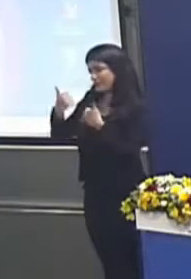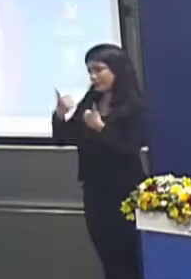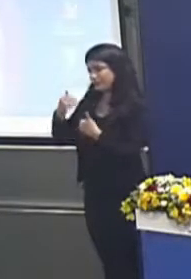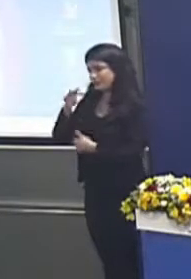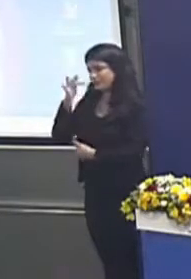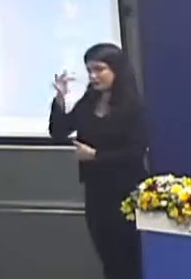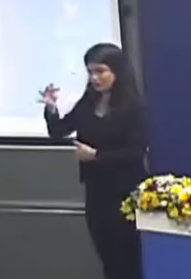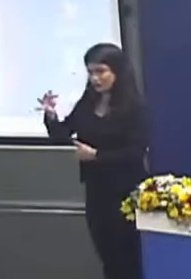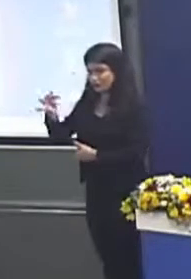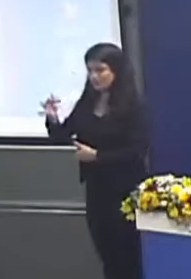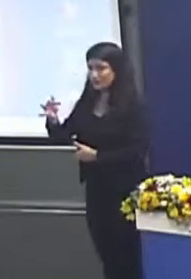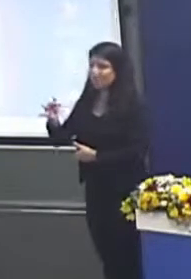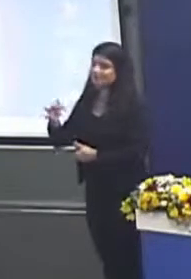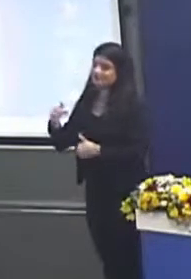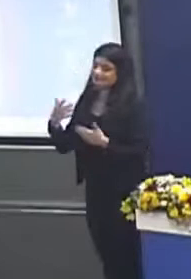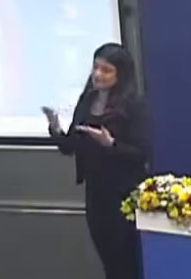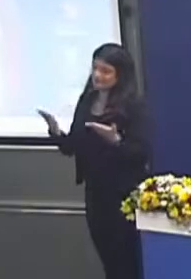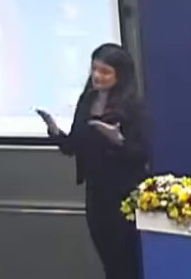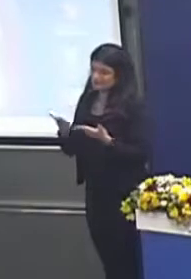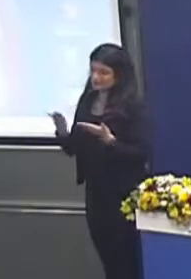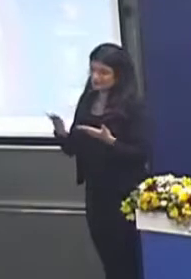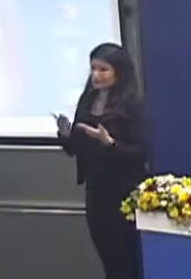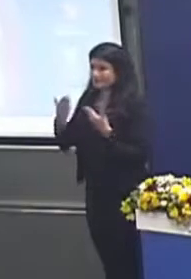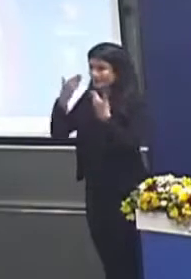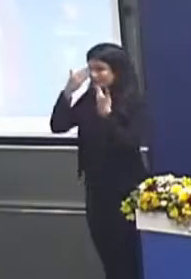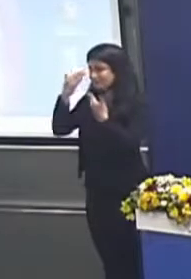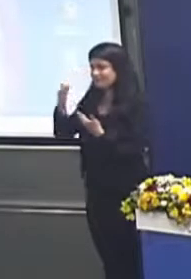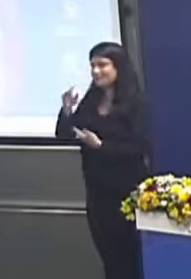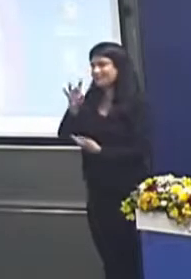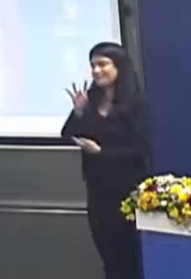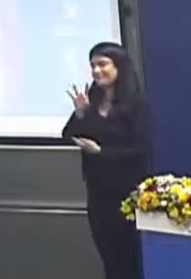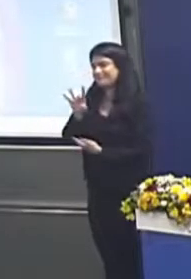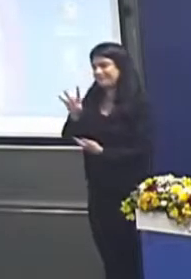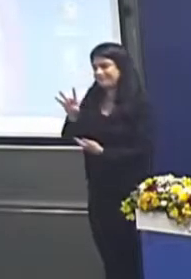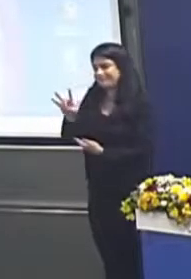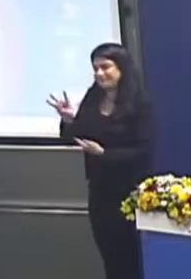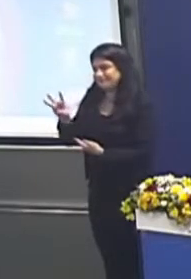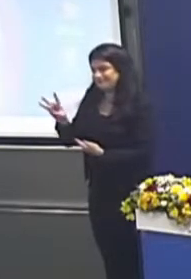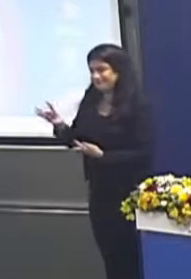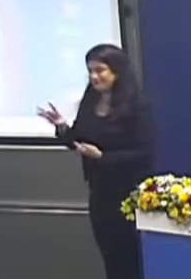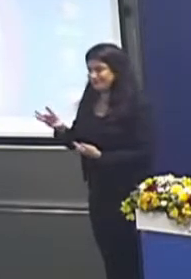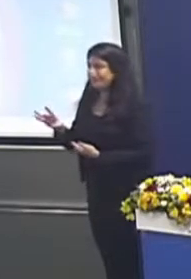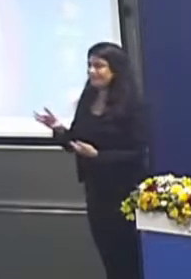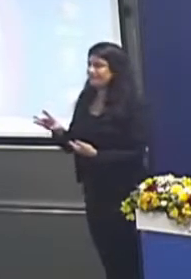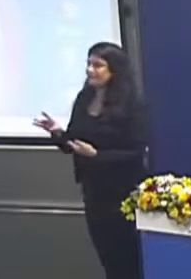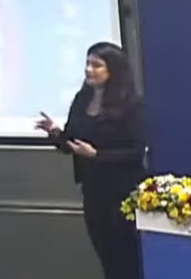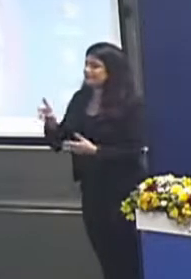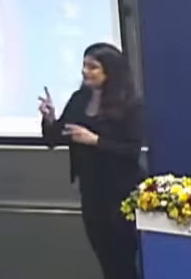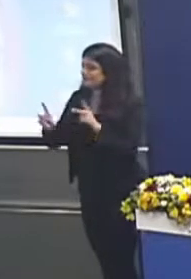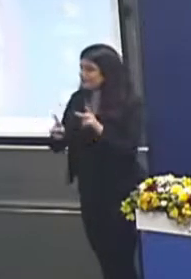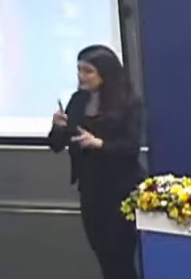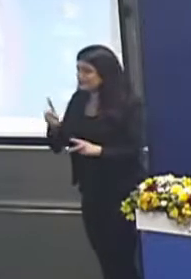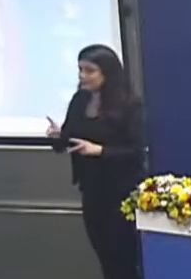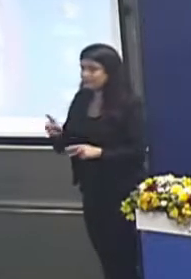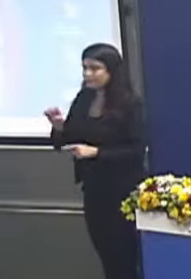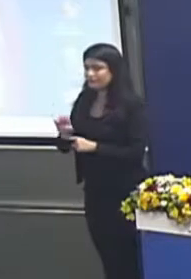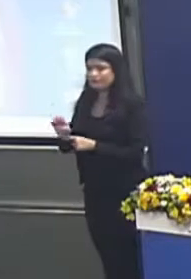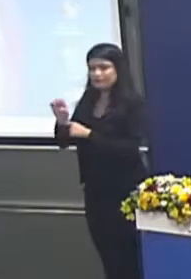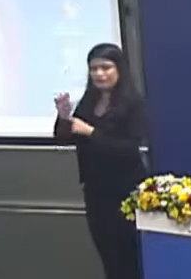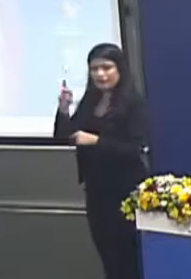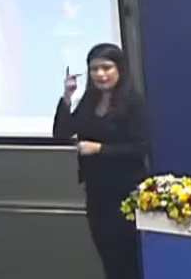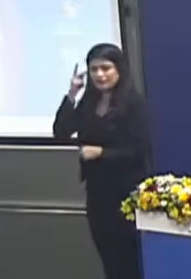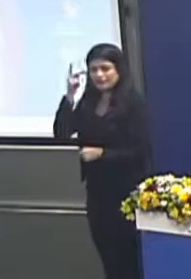aí eu me despeço agradecendo a população do estado de São